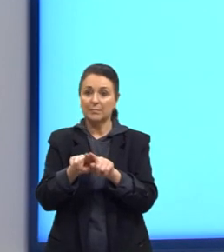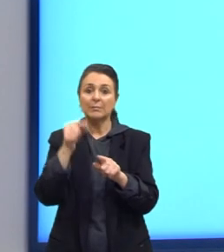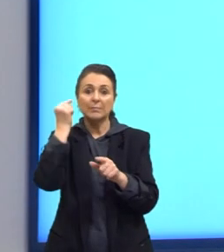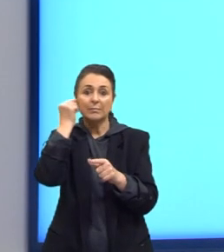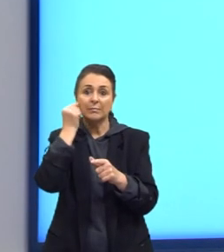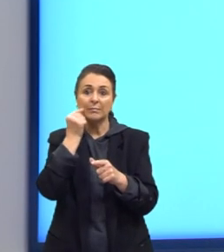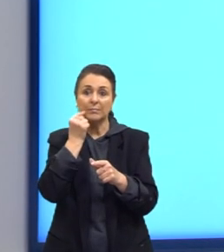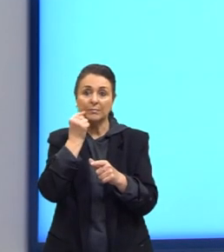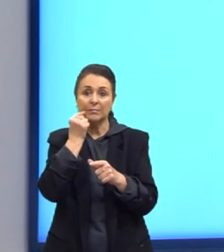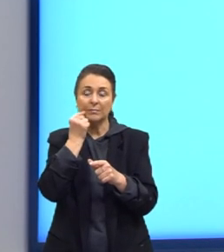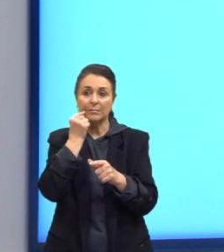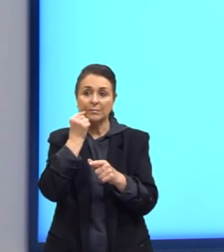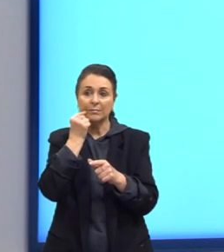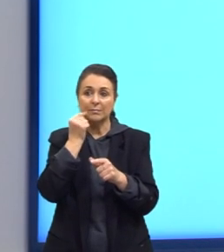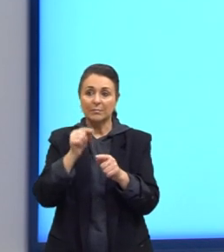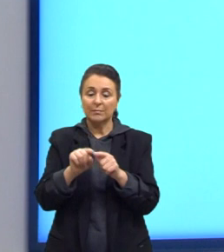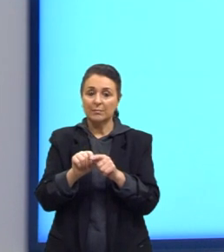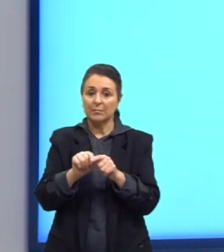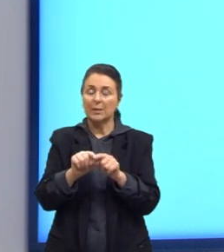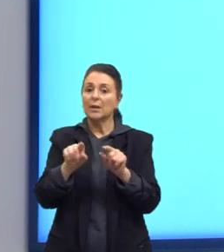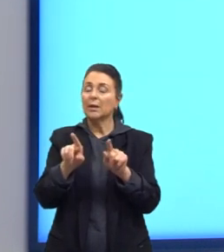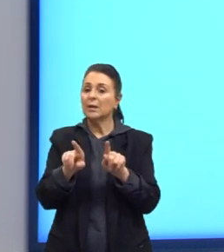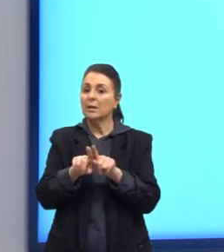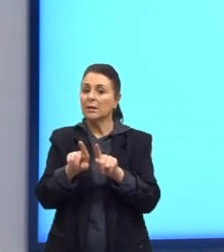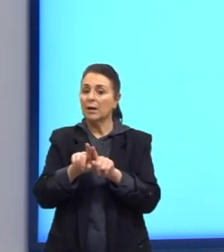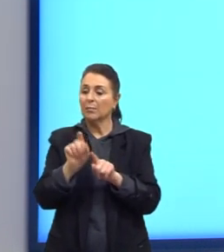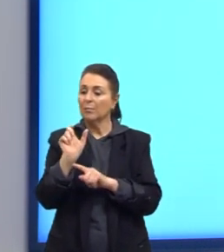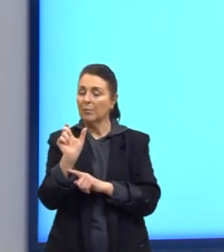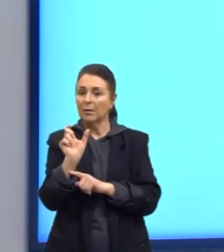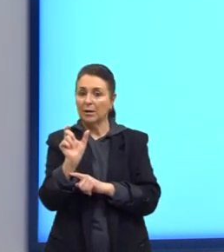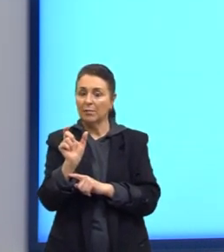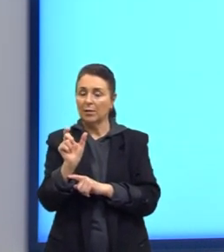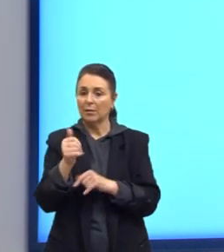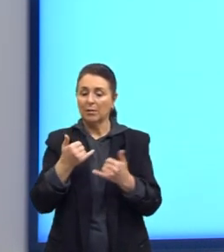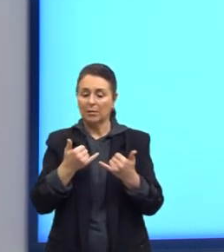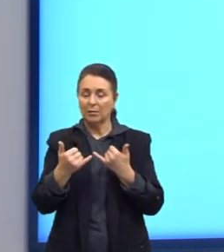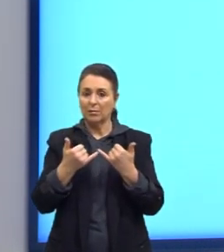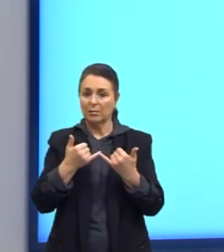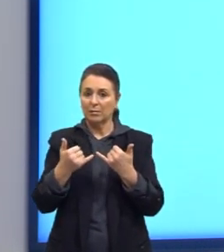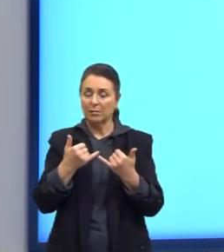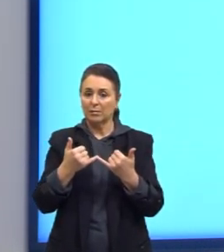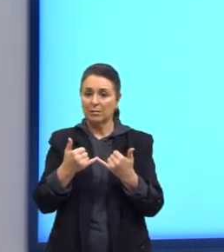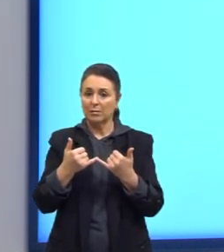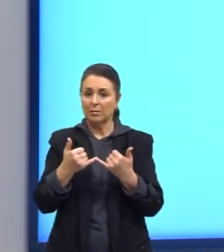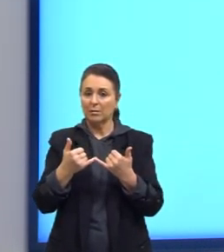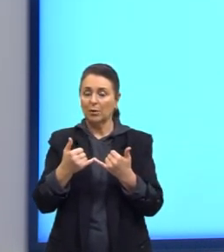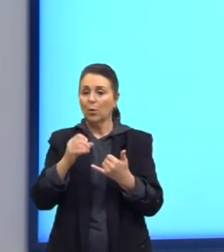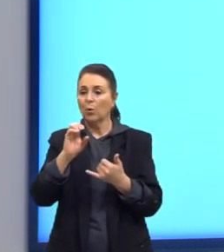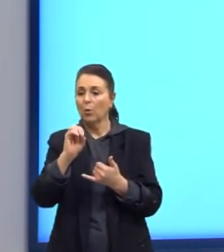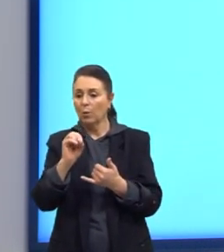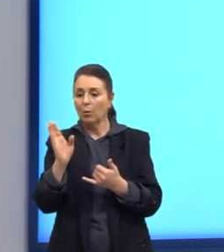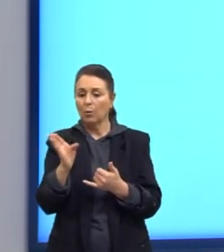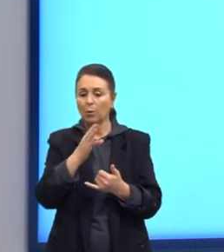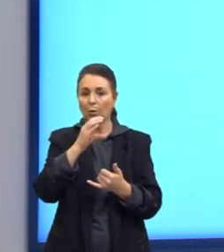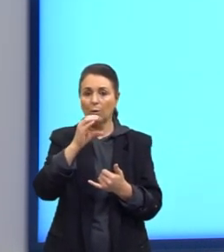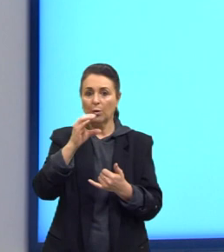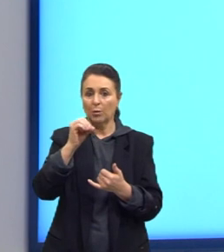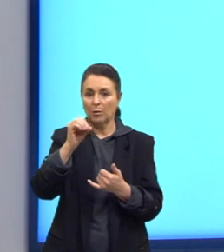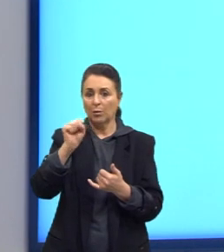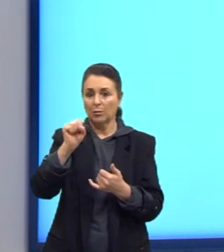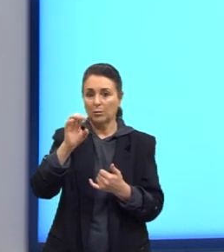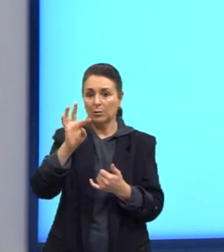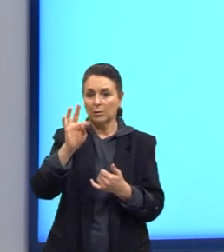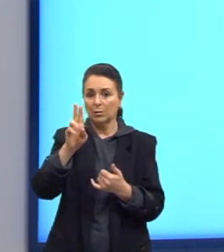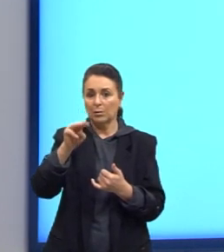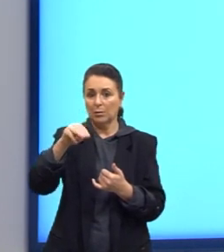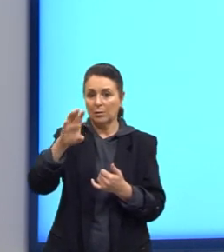femininas da normalmente se referem a palavras por exemplo o costume né que na Língua Portuguesa